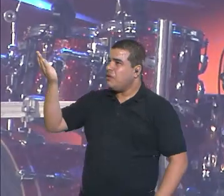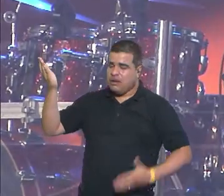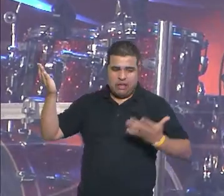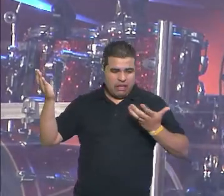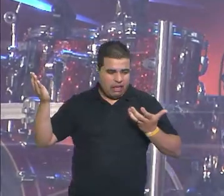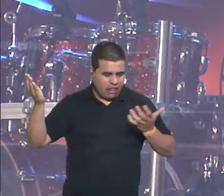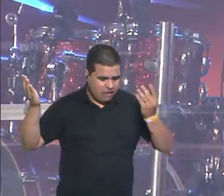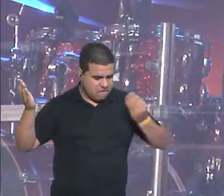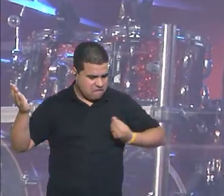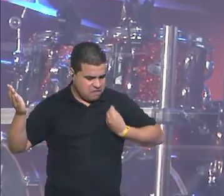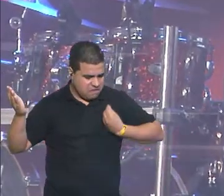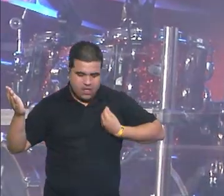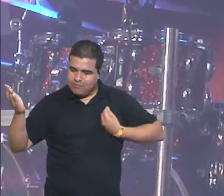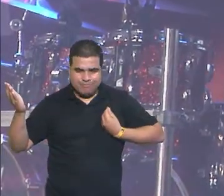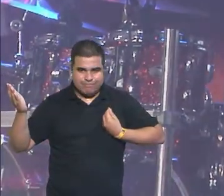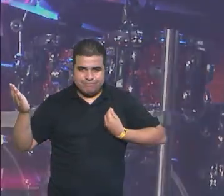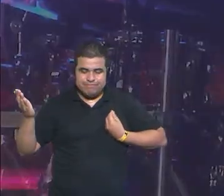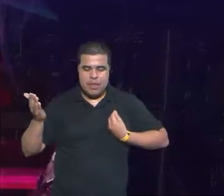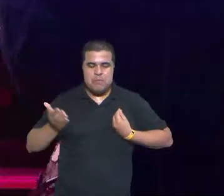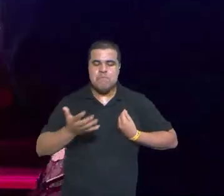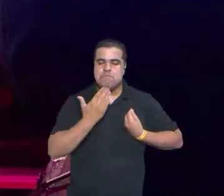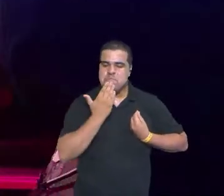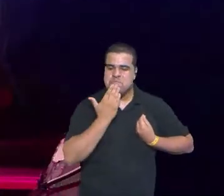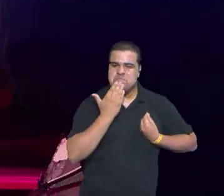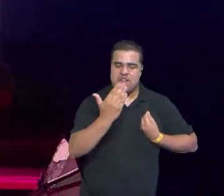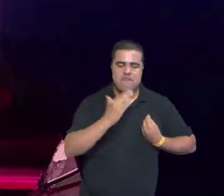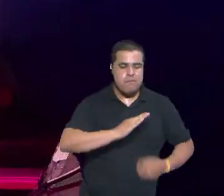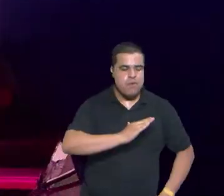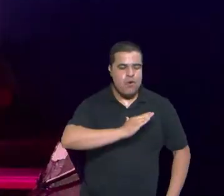pegar de viver